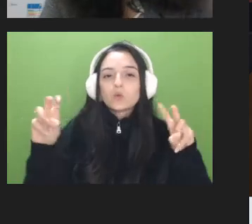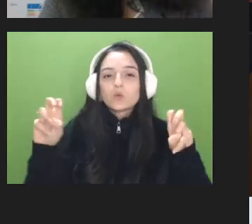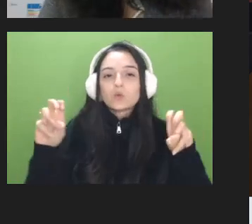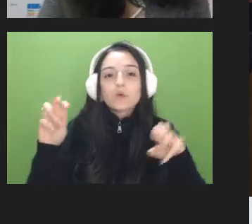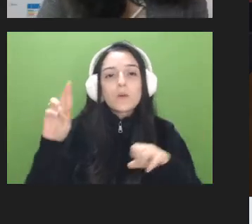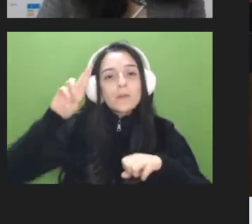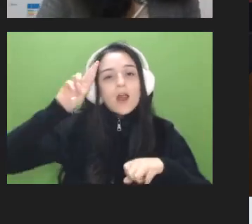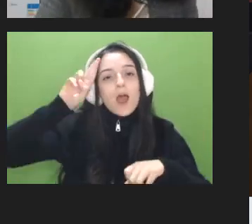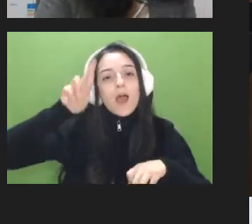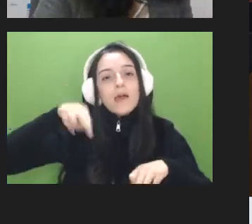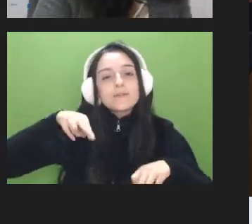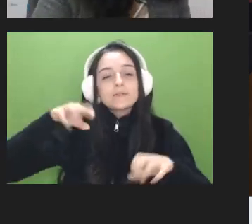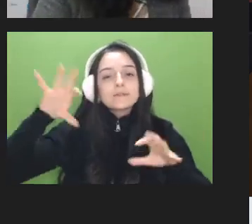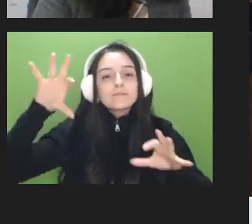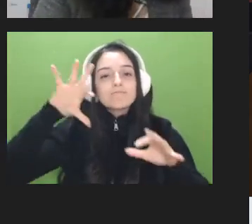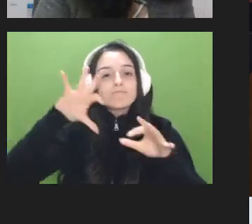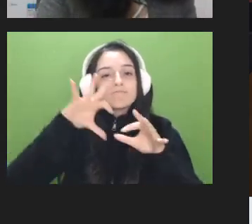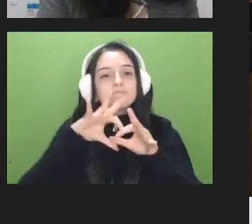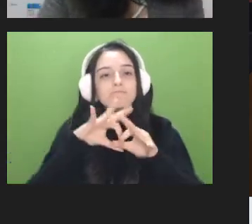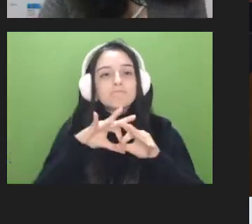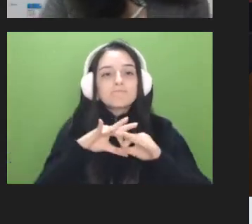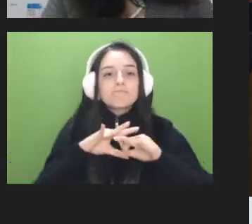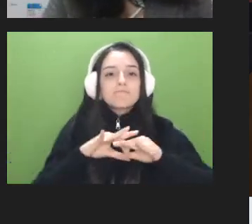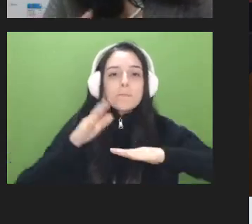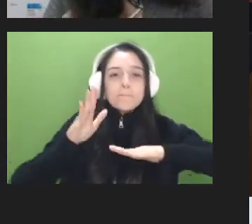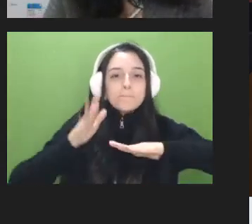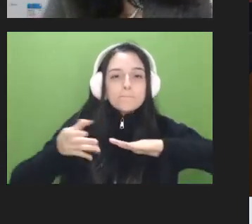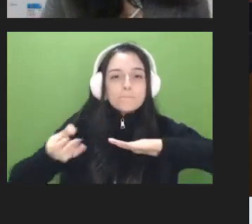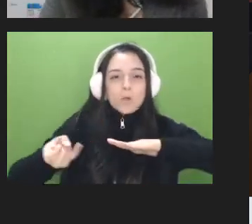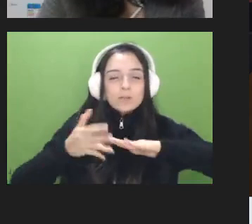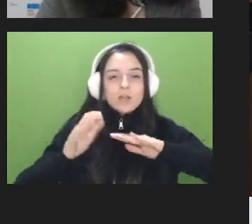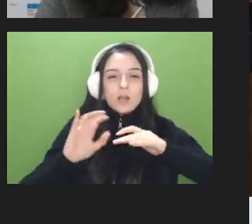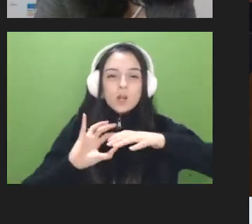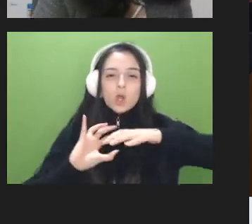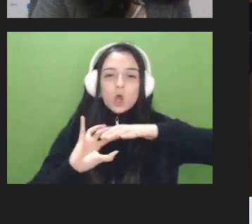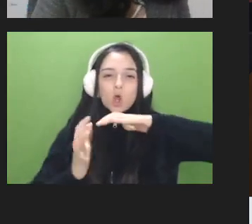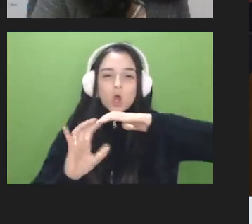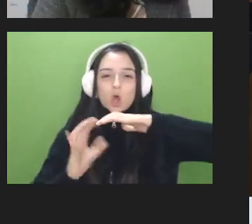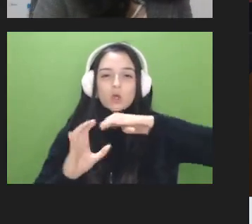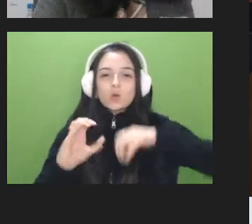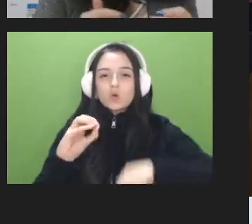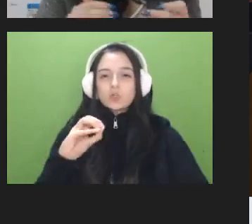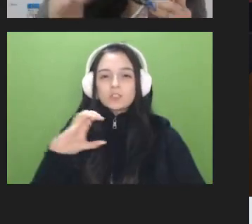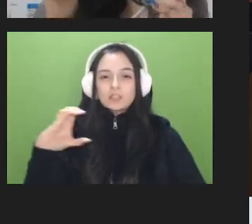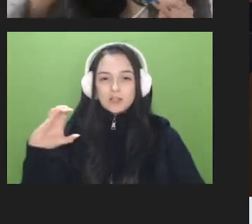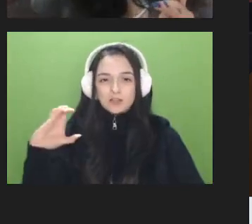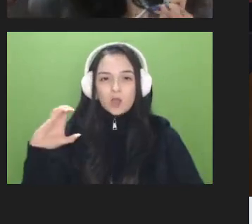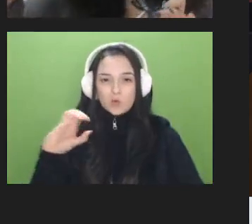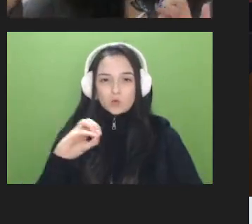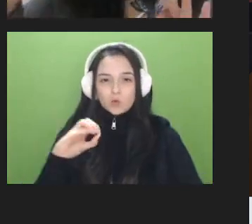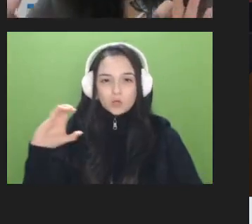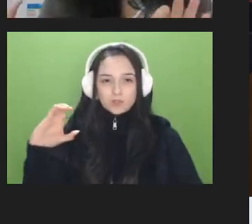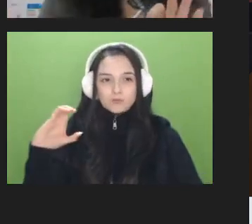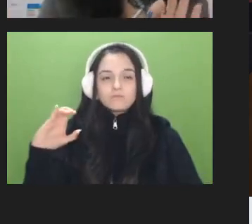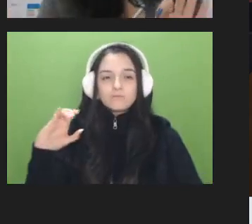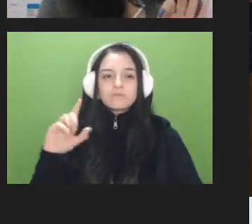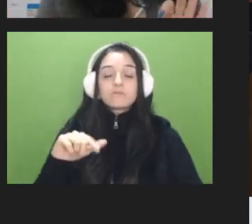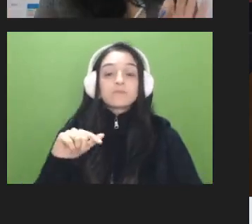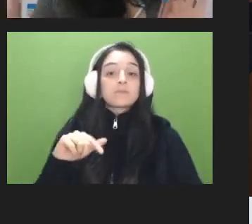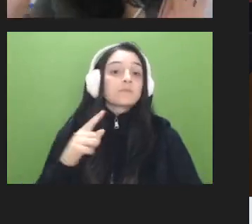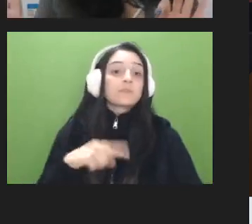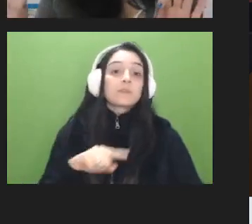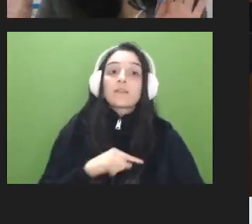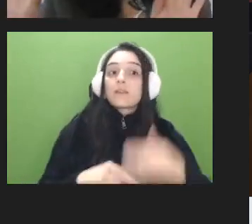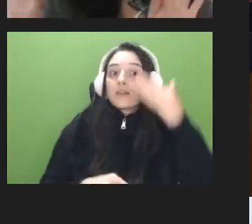ocidental. A gente tem uma ideia de que a autonomia individual ela é o ápice da experiência humana.